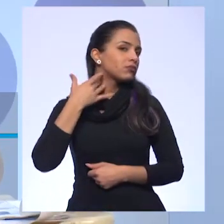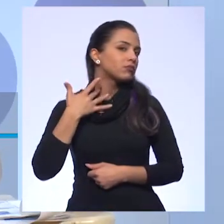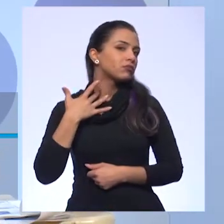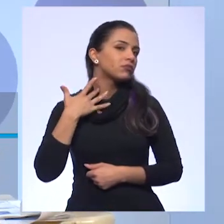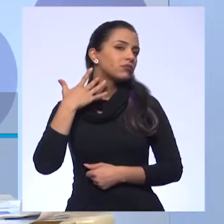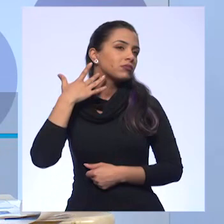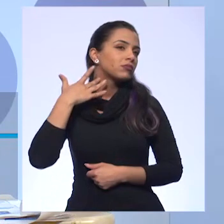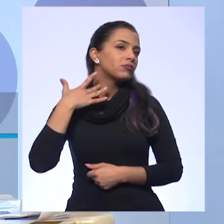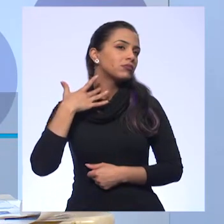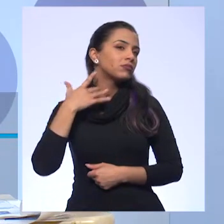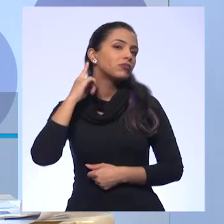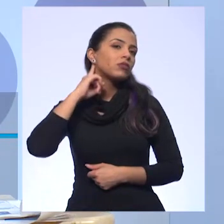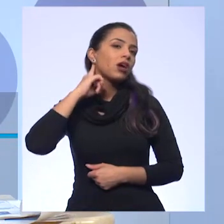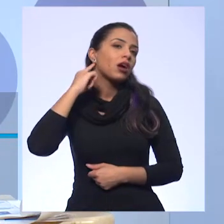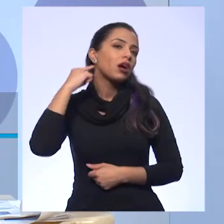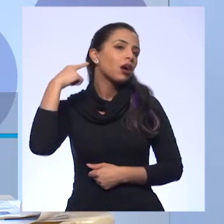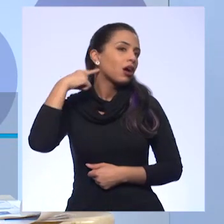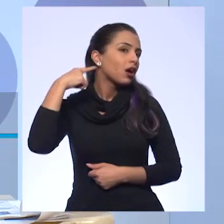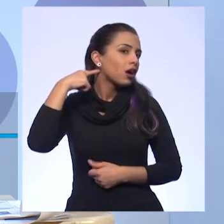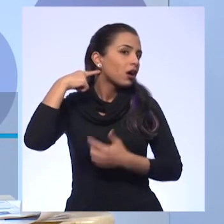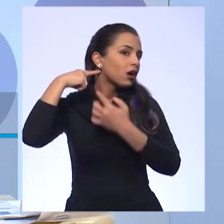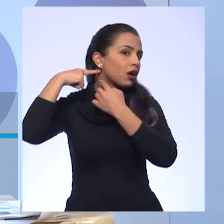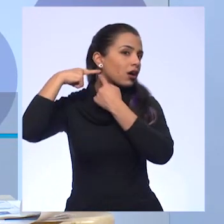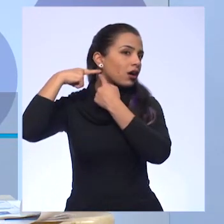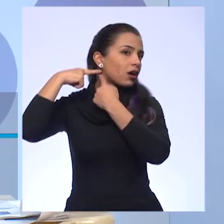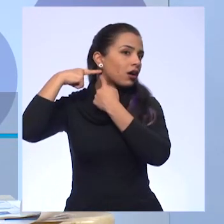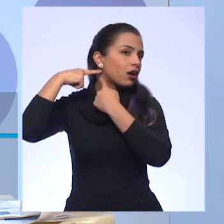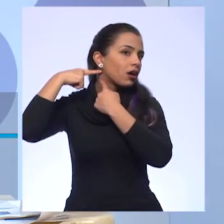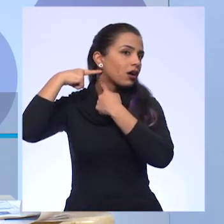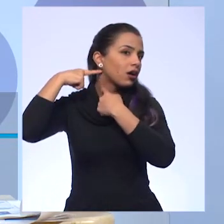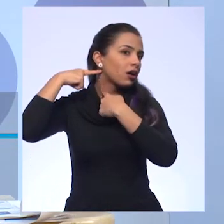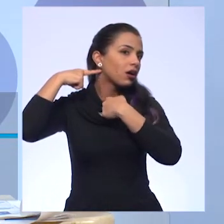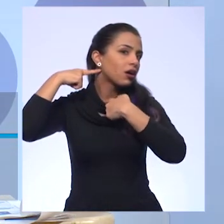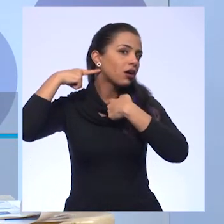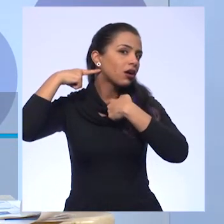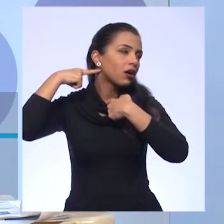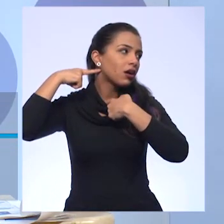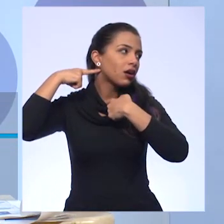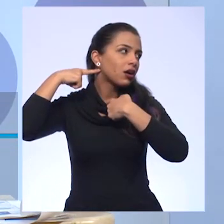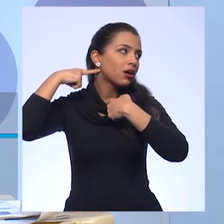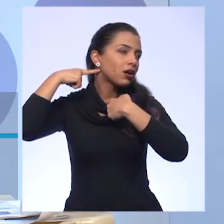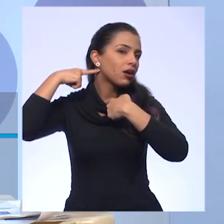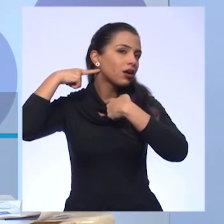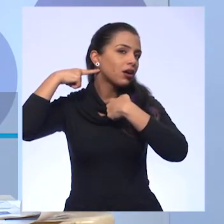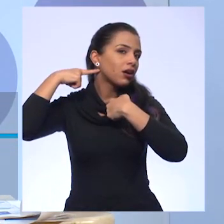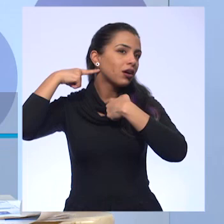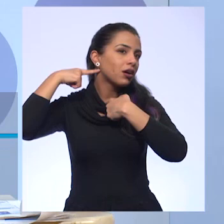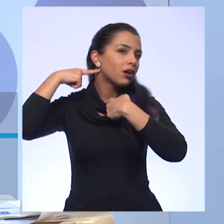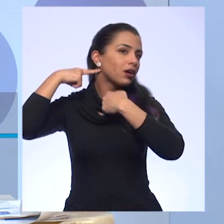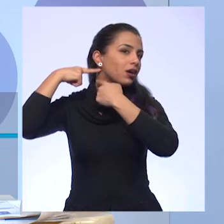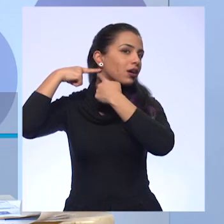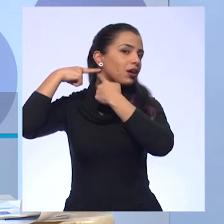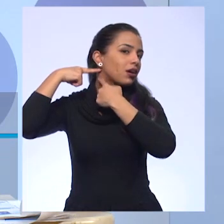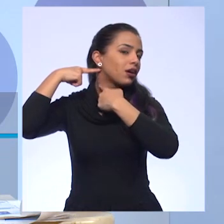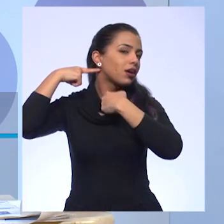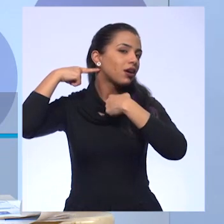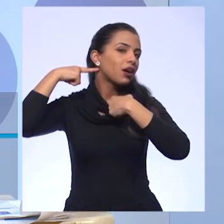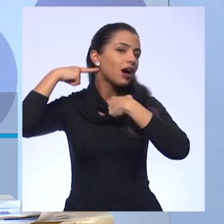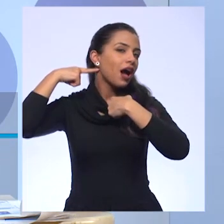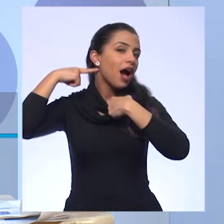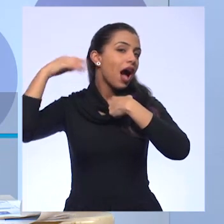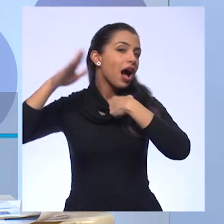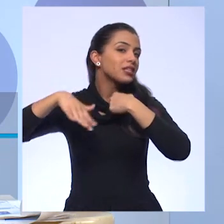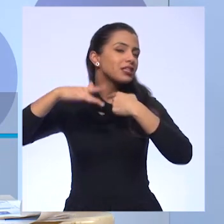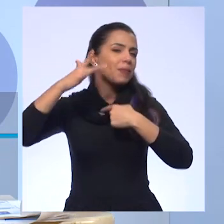Facilmente, né? Ele vem daqui. Então, tem gente que sente ele aqui e acha que está com algum... Tem gente que sente ele aqui e acha que está com algum